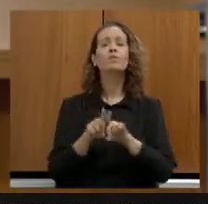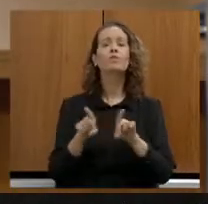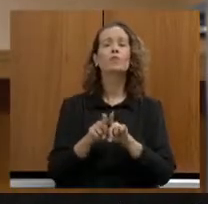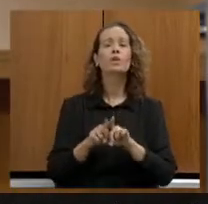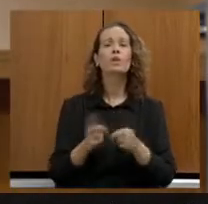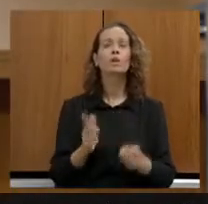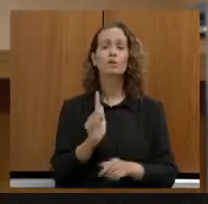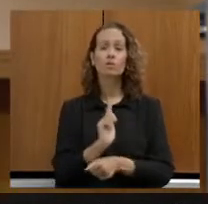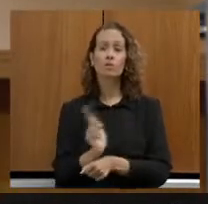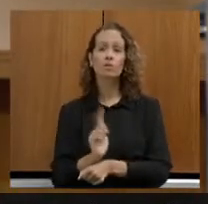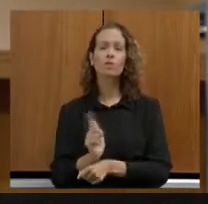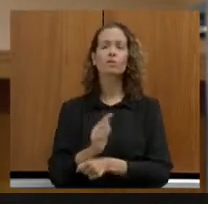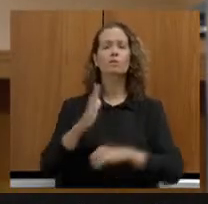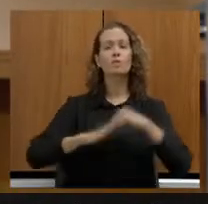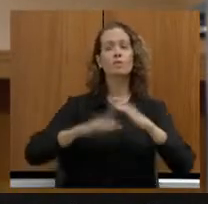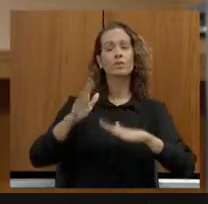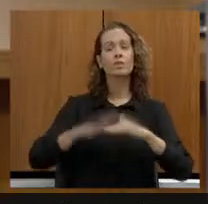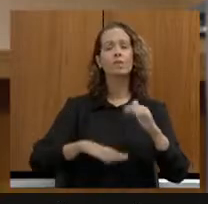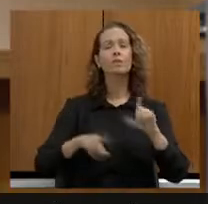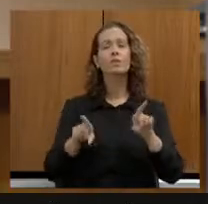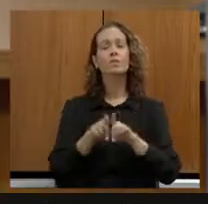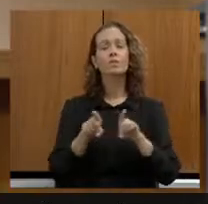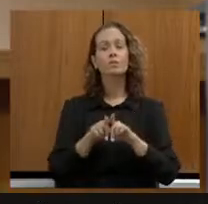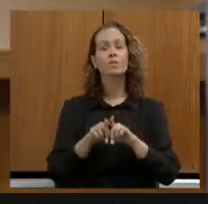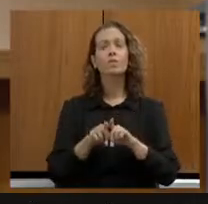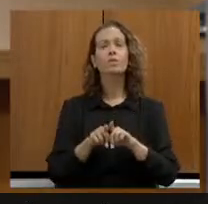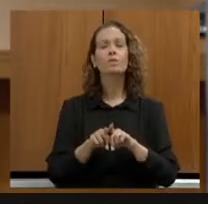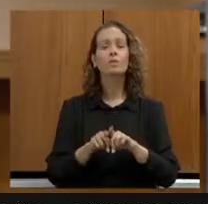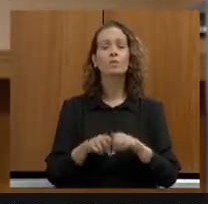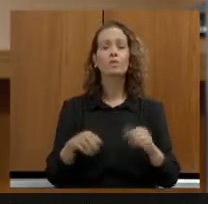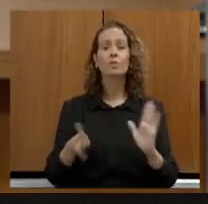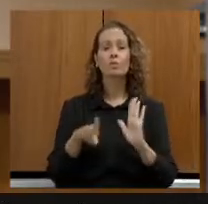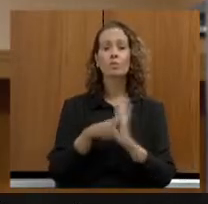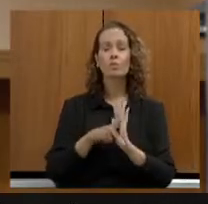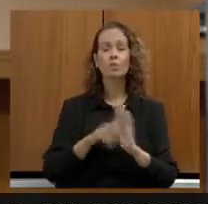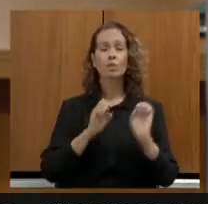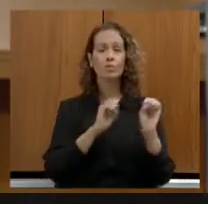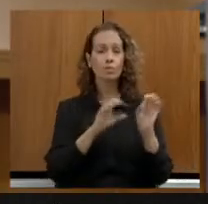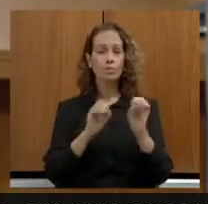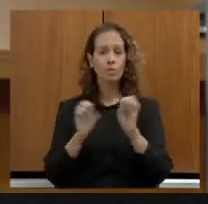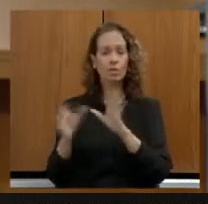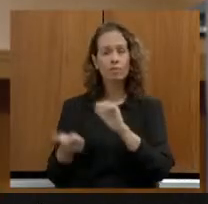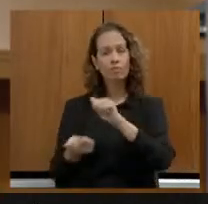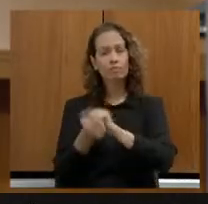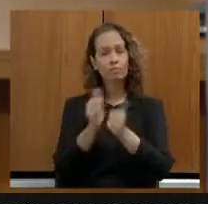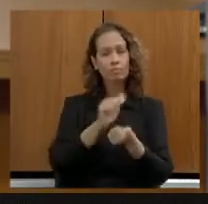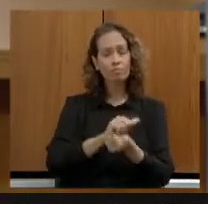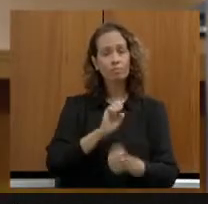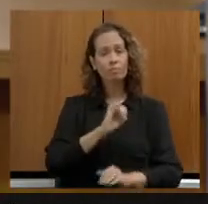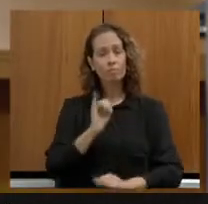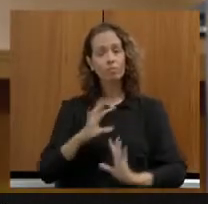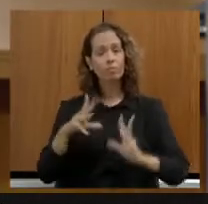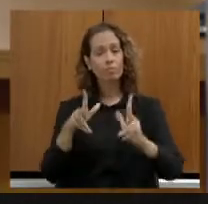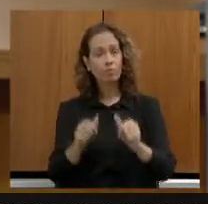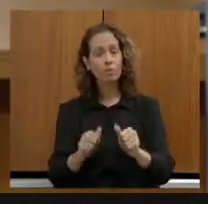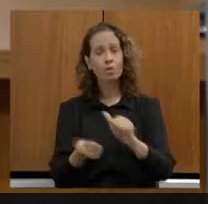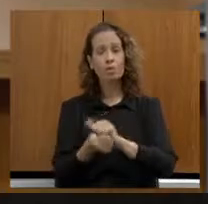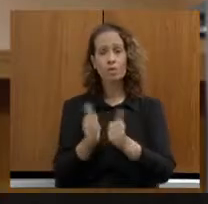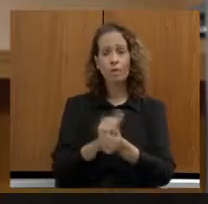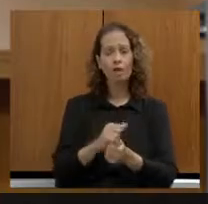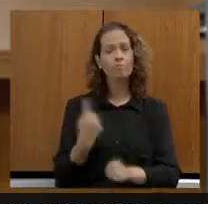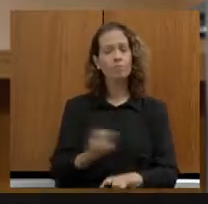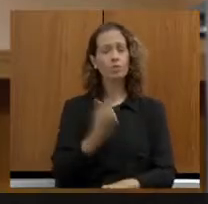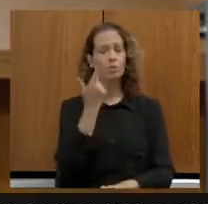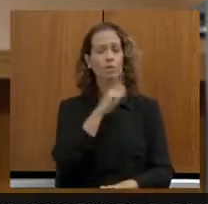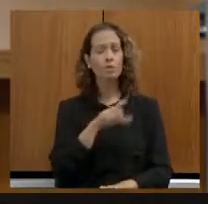de educação em cada uma das escolas de muita clareza do que era necessário adaptar e se tudo aquilo fosse adaptado a gente conseguiria